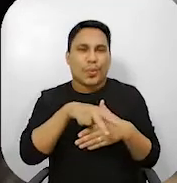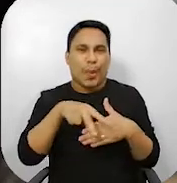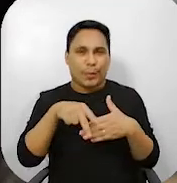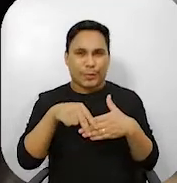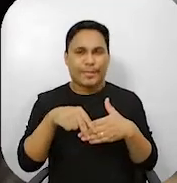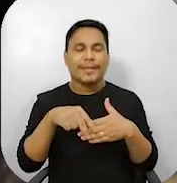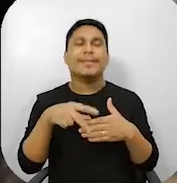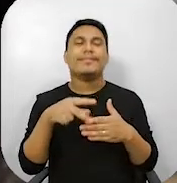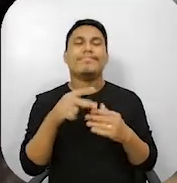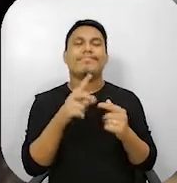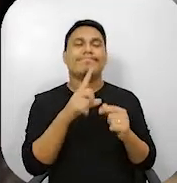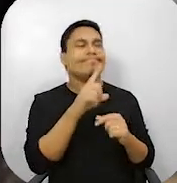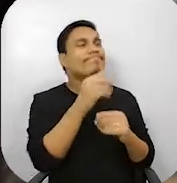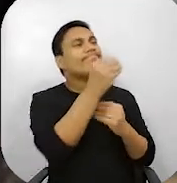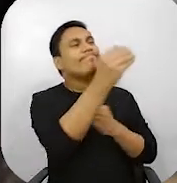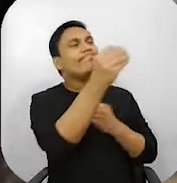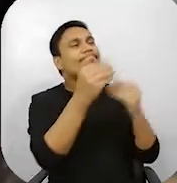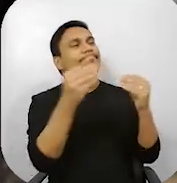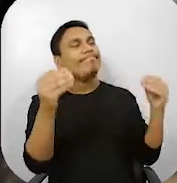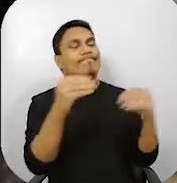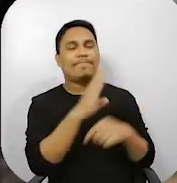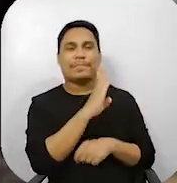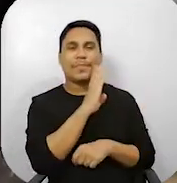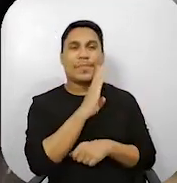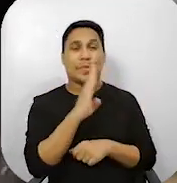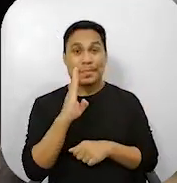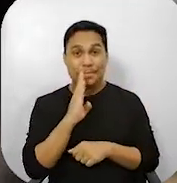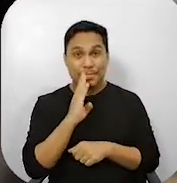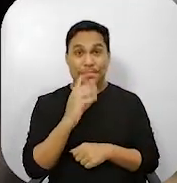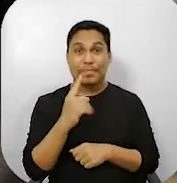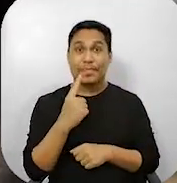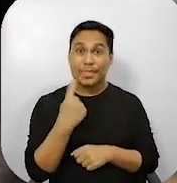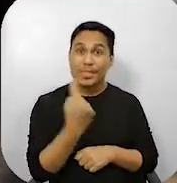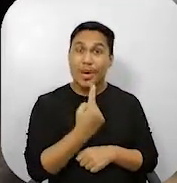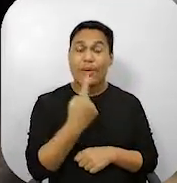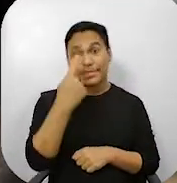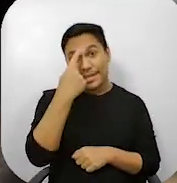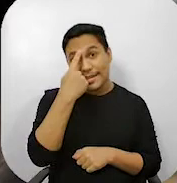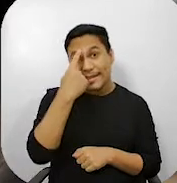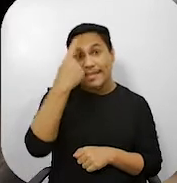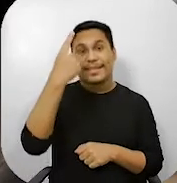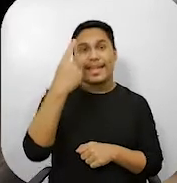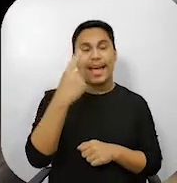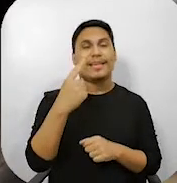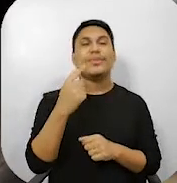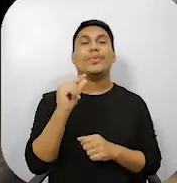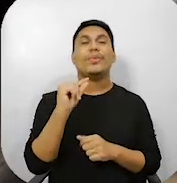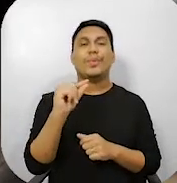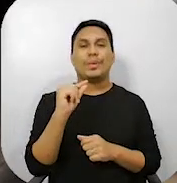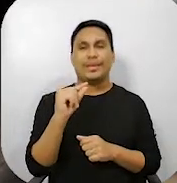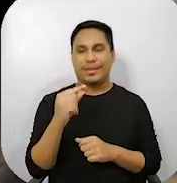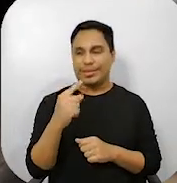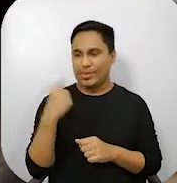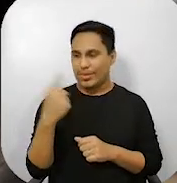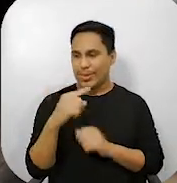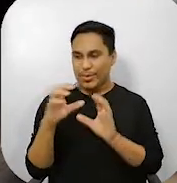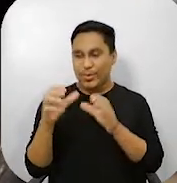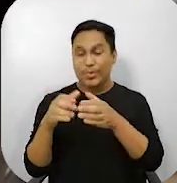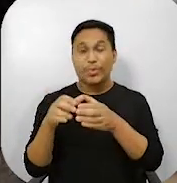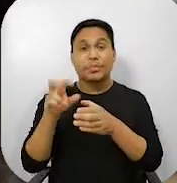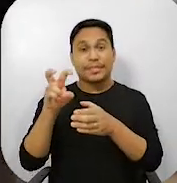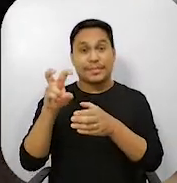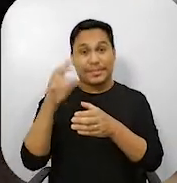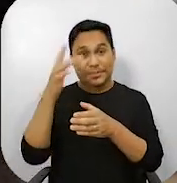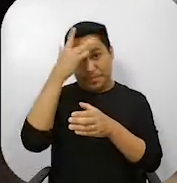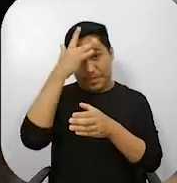sai distribui nos bares e tudo e a gente teve essa ideia de reunir porque eram os cinco eu meu irmão e